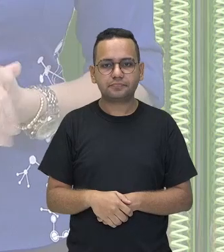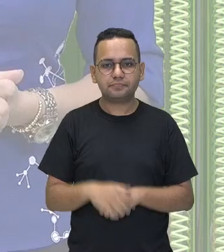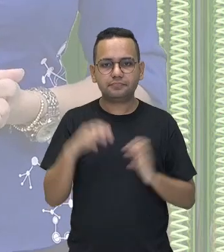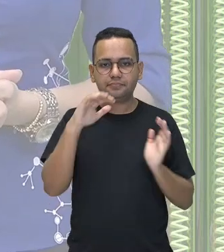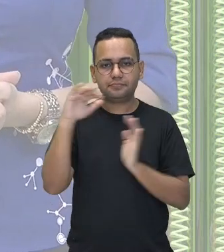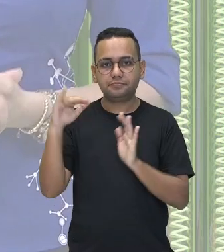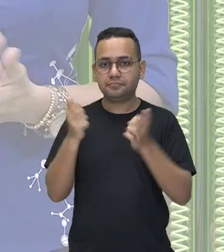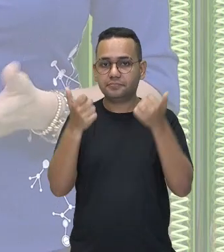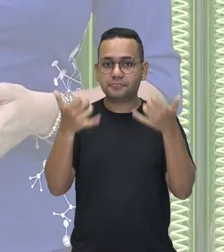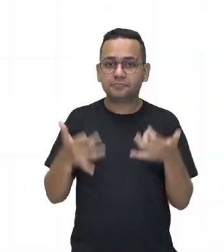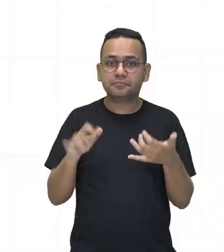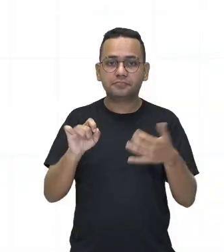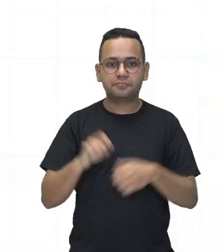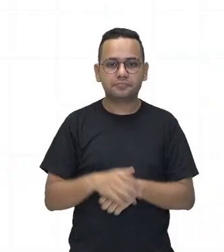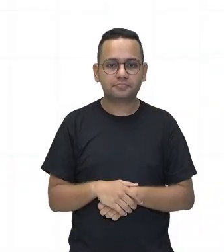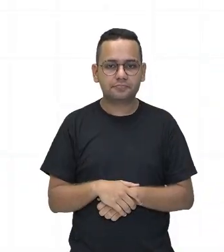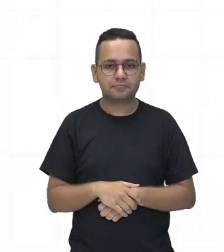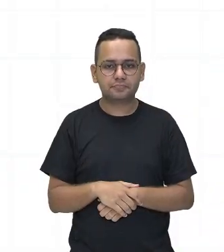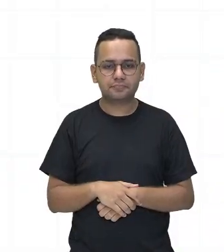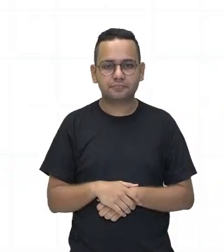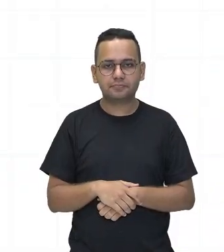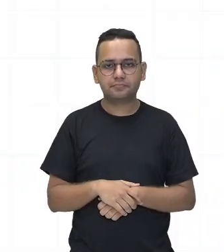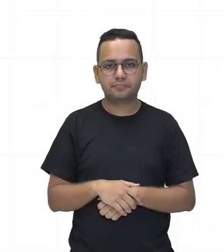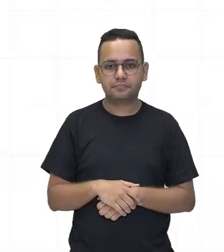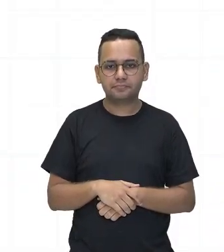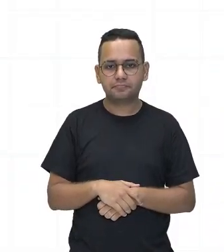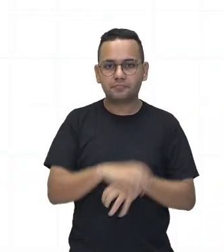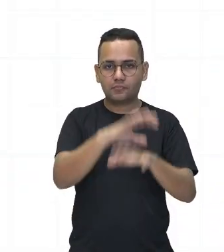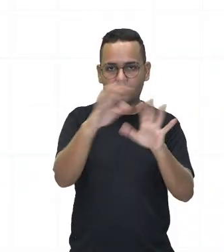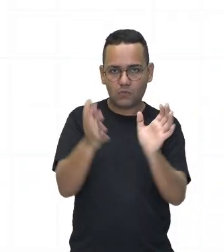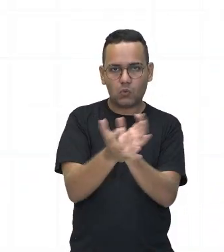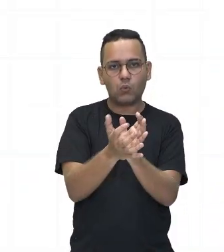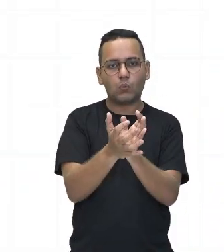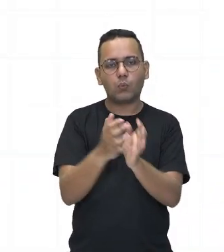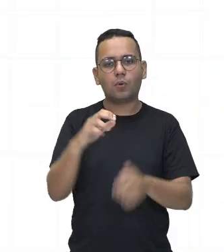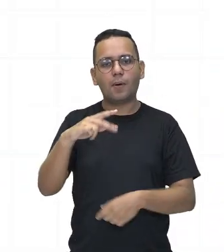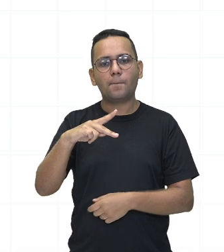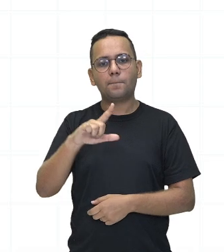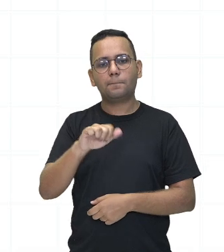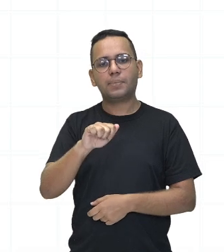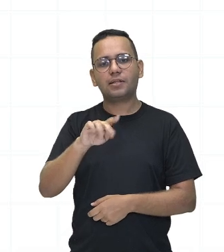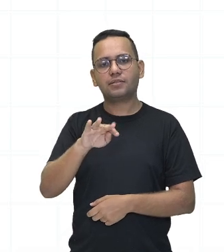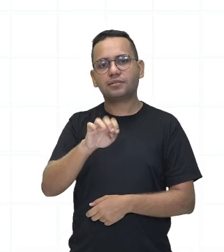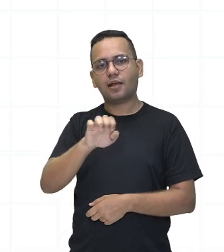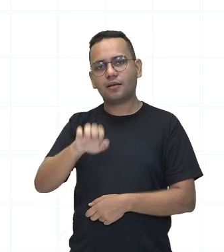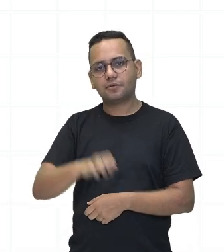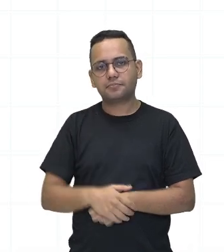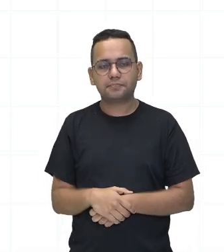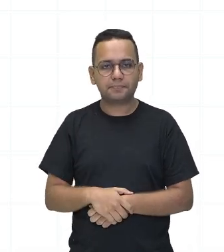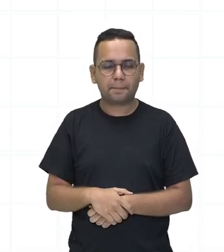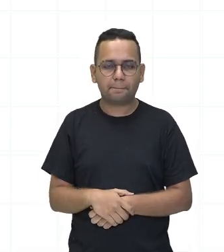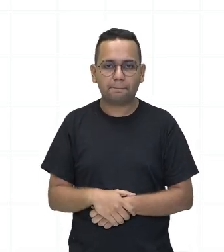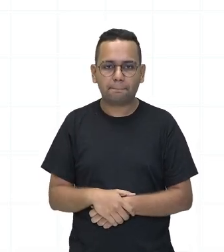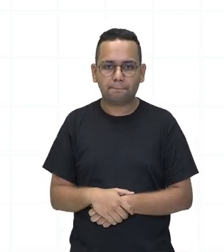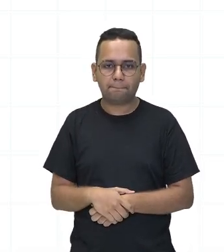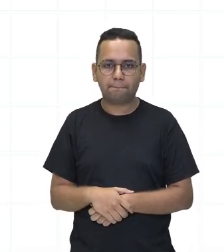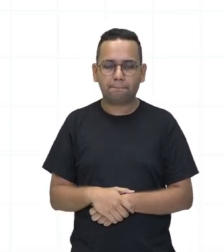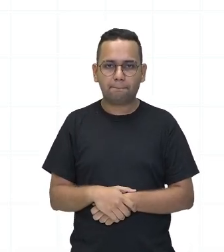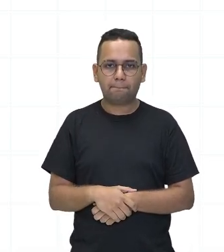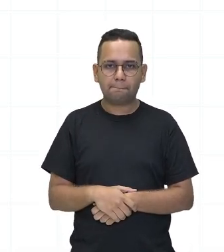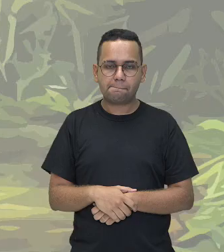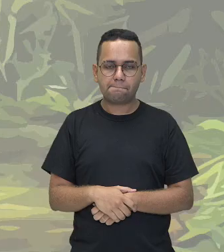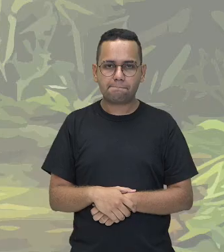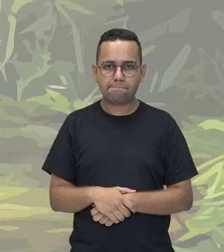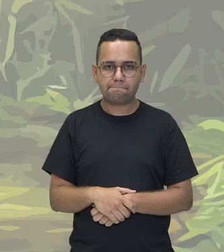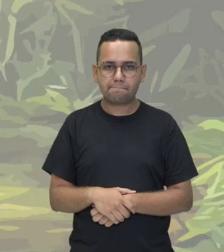nós falamos sobre o reino das plantas, ou reino Plantae, né? Então,